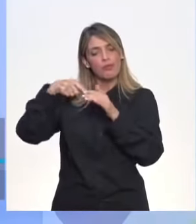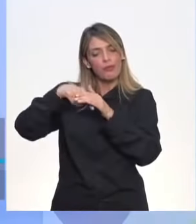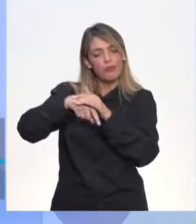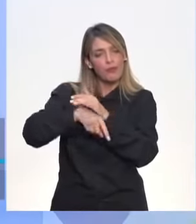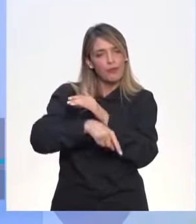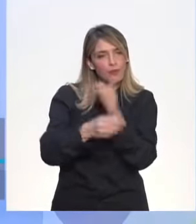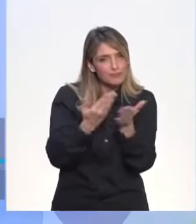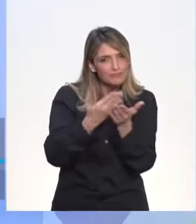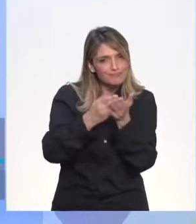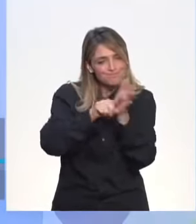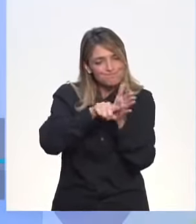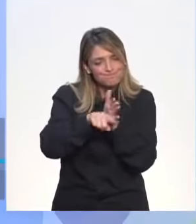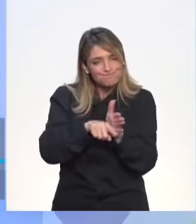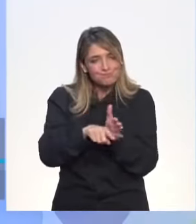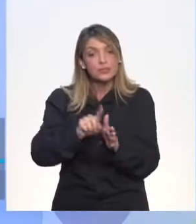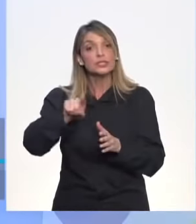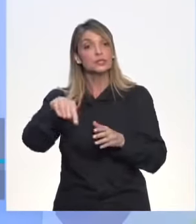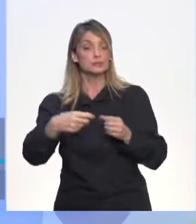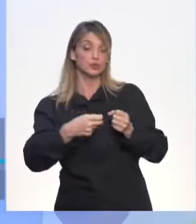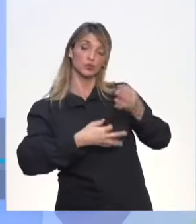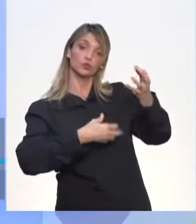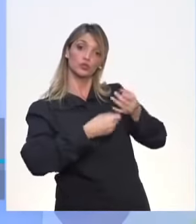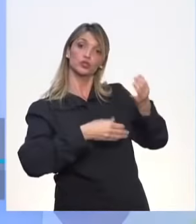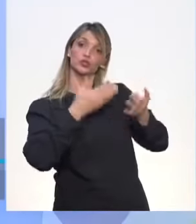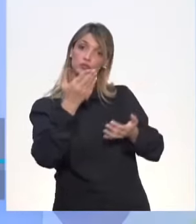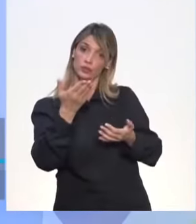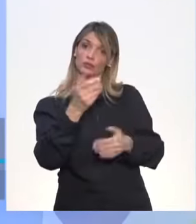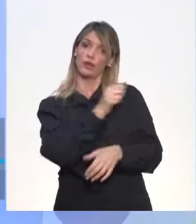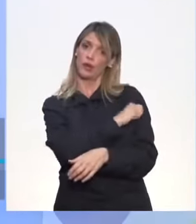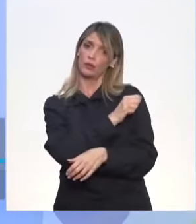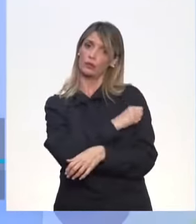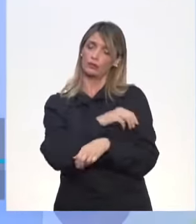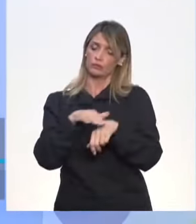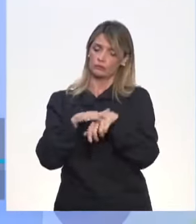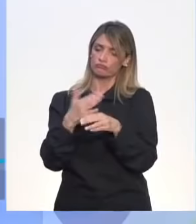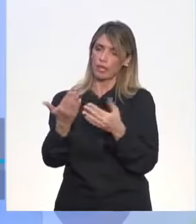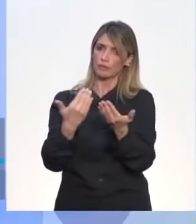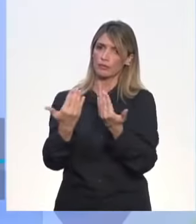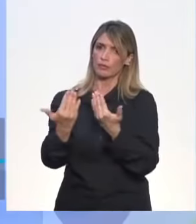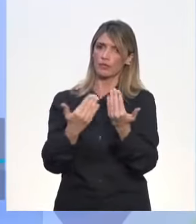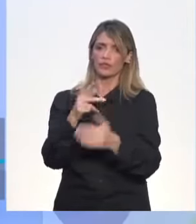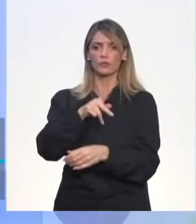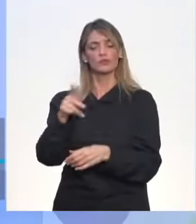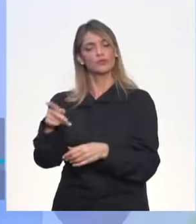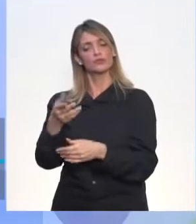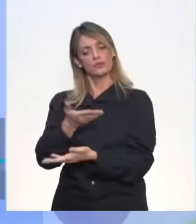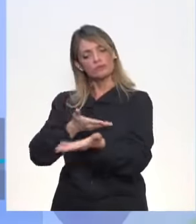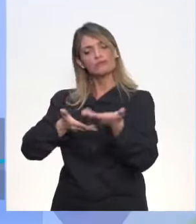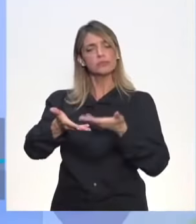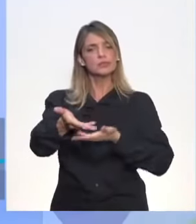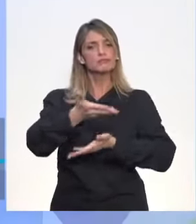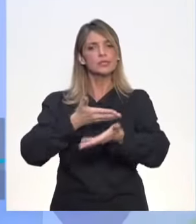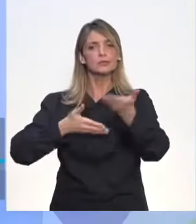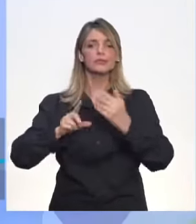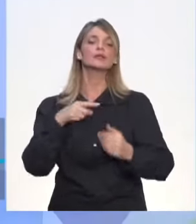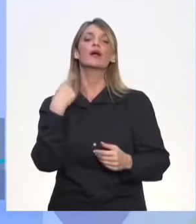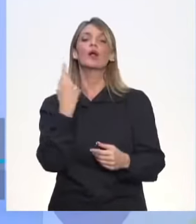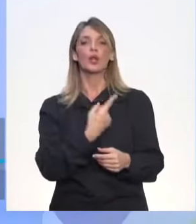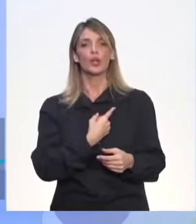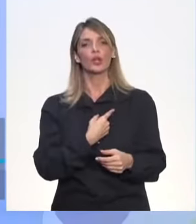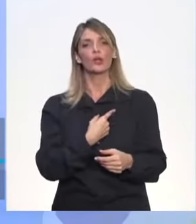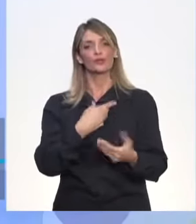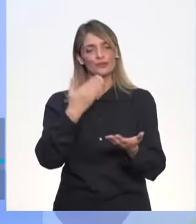chat que a hora que é mais importante você aluno conversar com seu professor e seu professor puxar e interação para a gente aqui